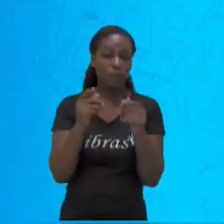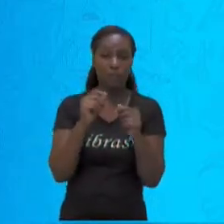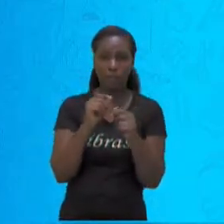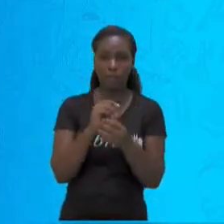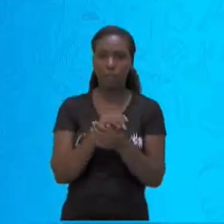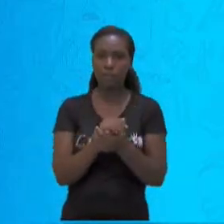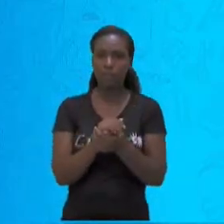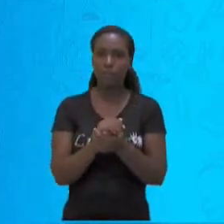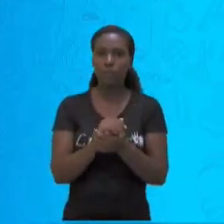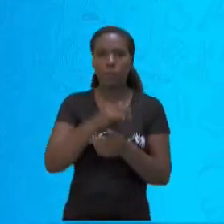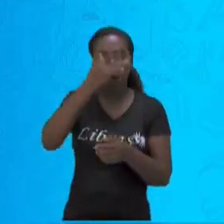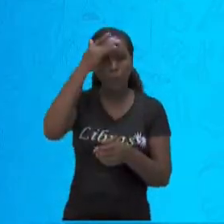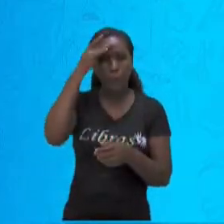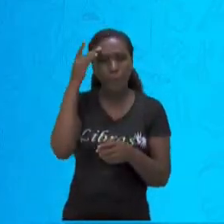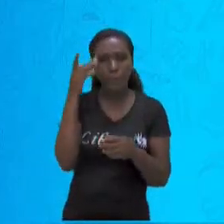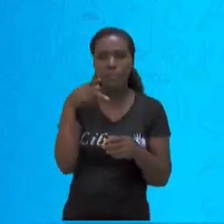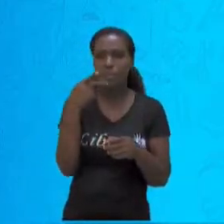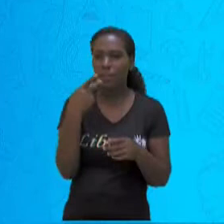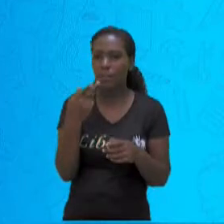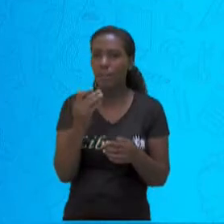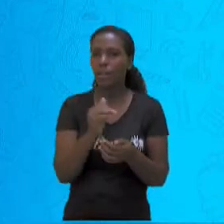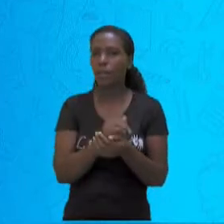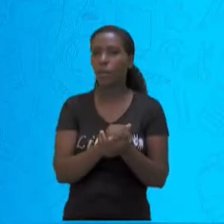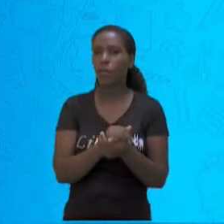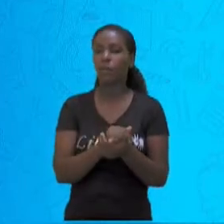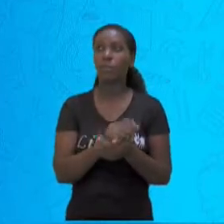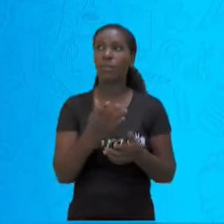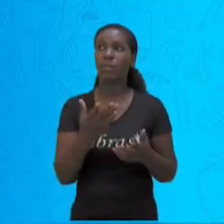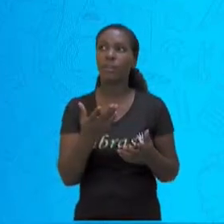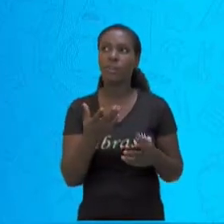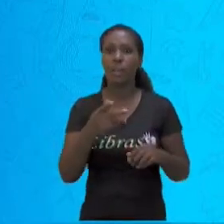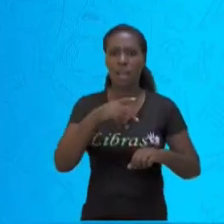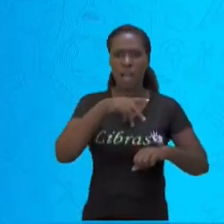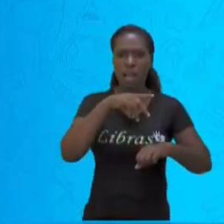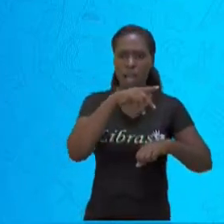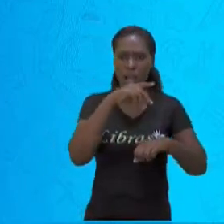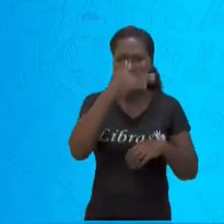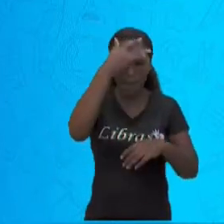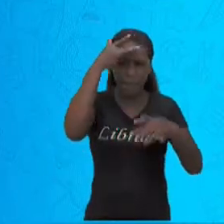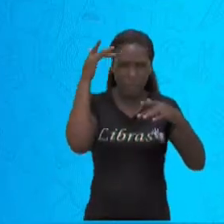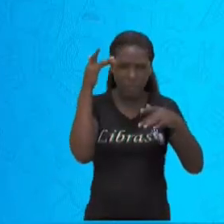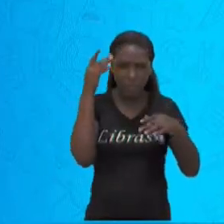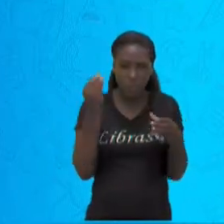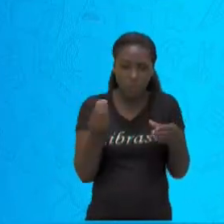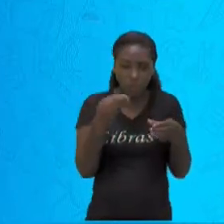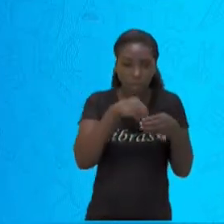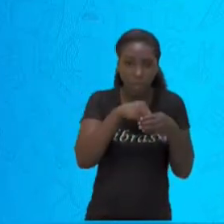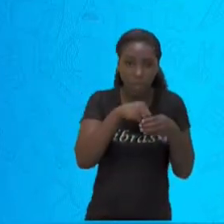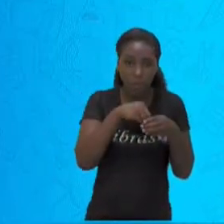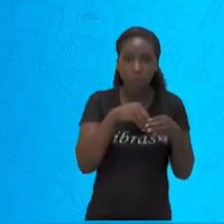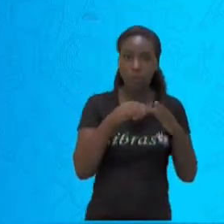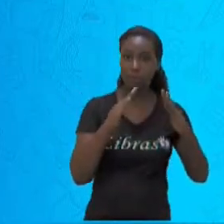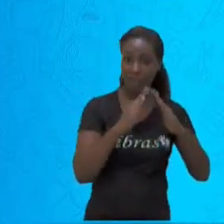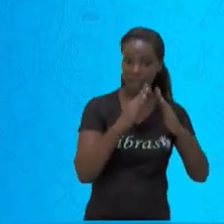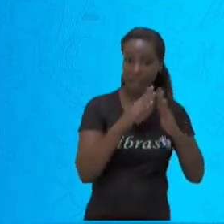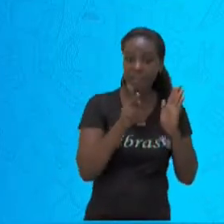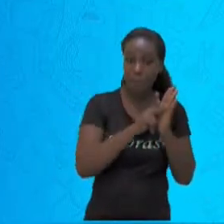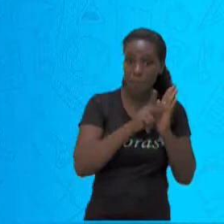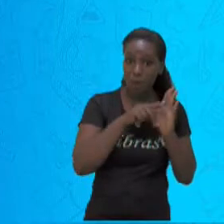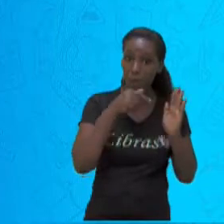tem honra na sua própria casa. E aí eu vou falar assim, o poeta não tem